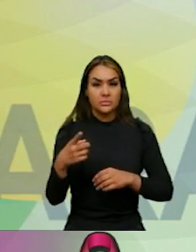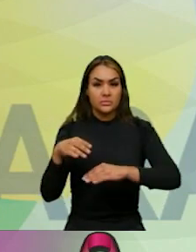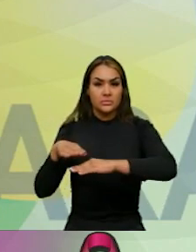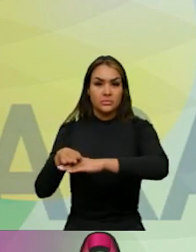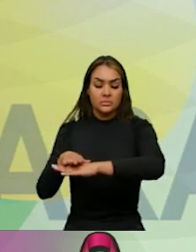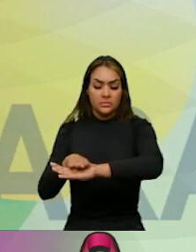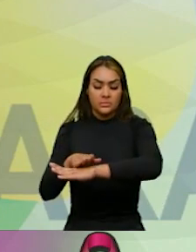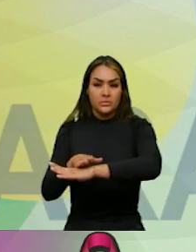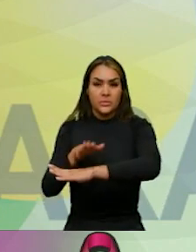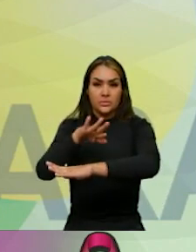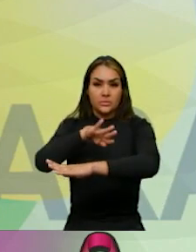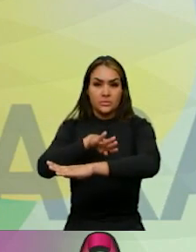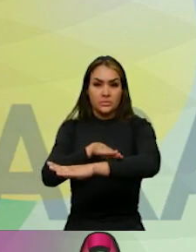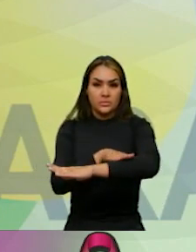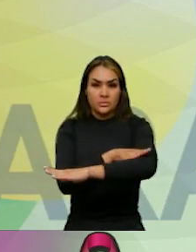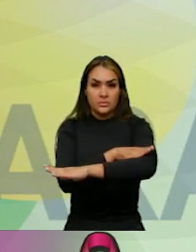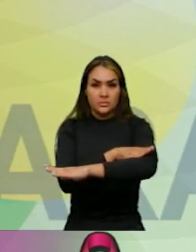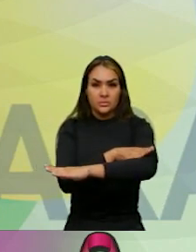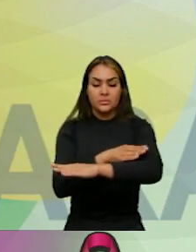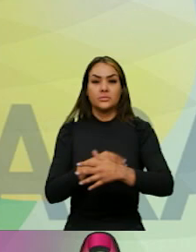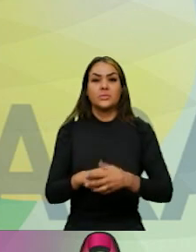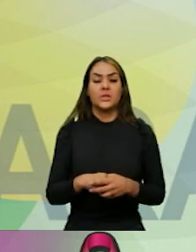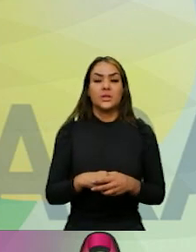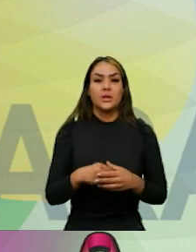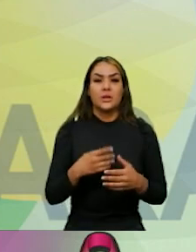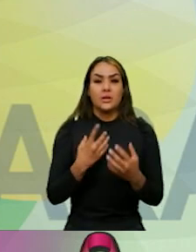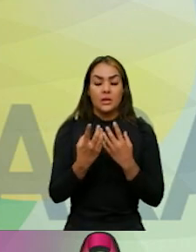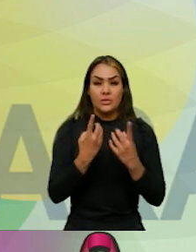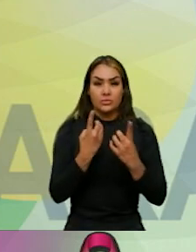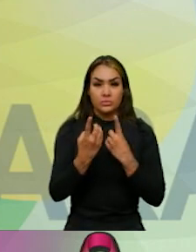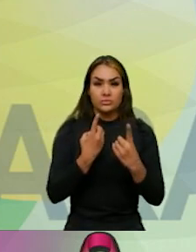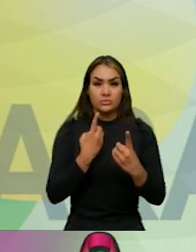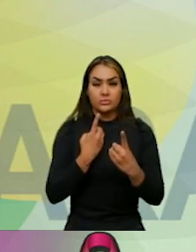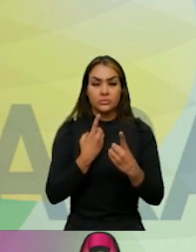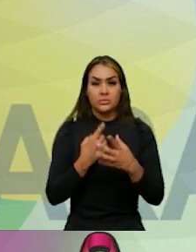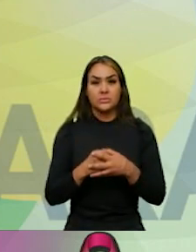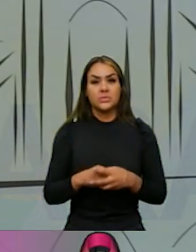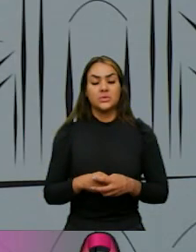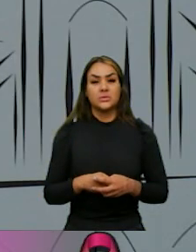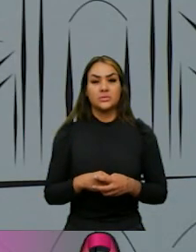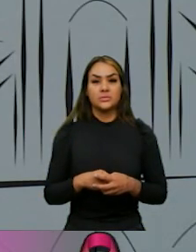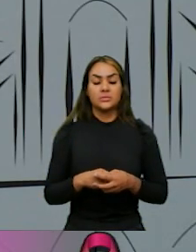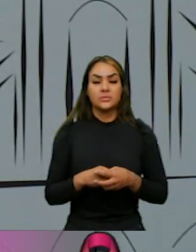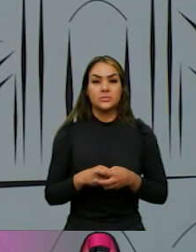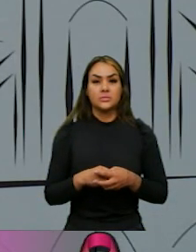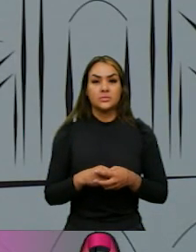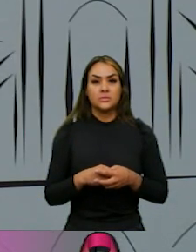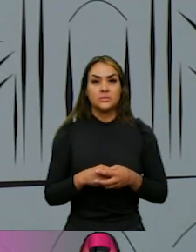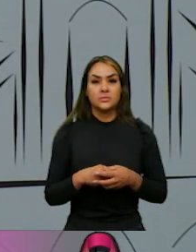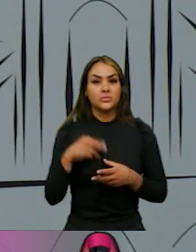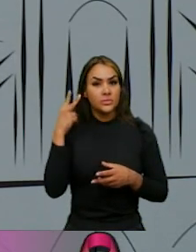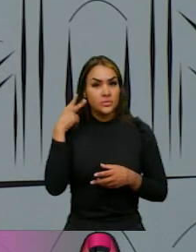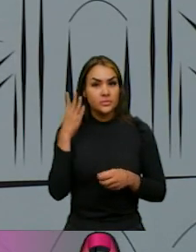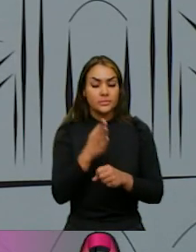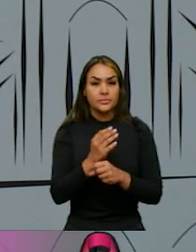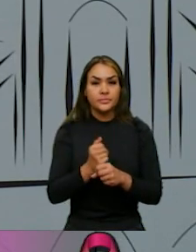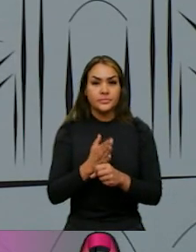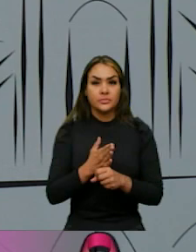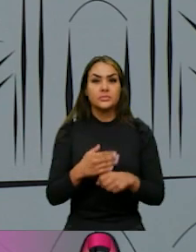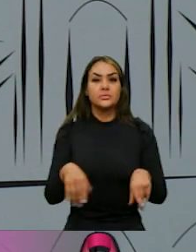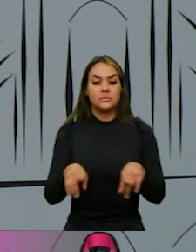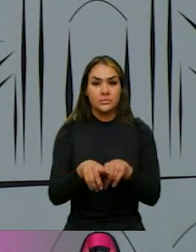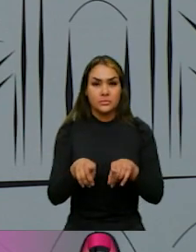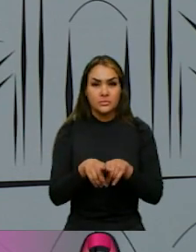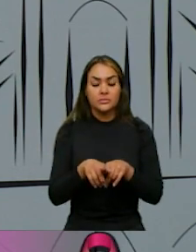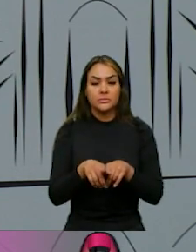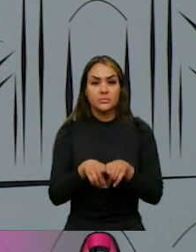desse obstáculo aí, tanto na Anhanguera quanto na Marcos Toquetão, o vereador Batata também, por muito tempo,